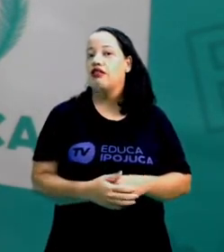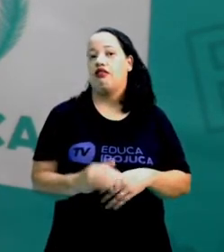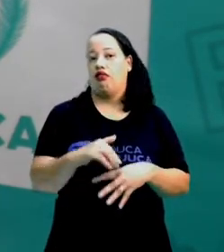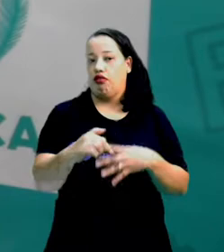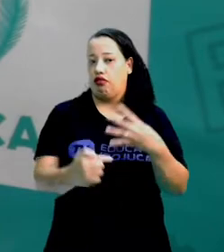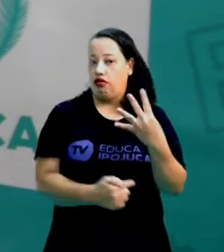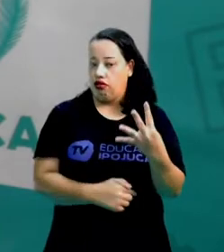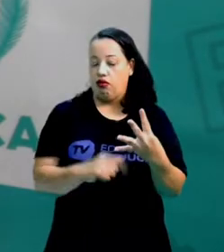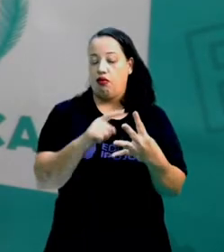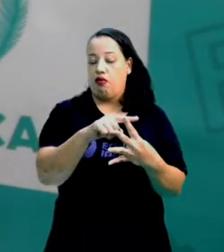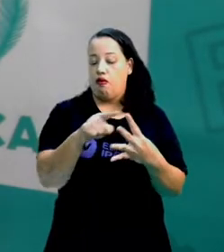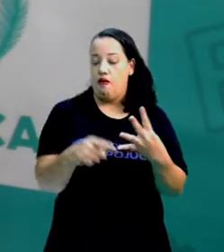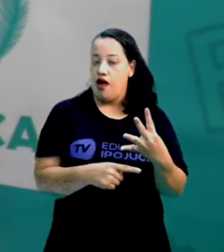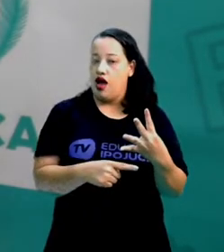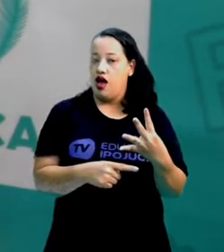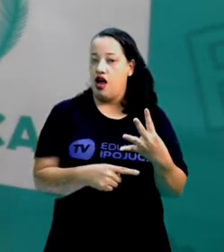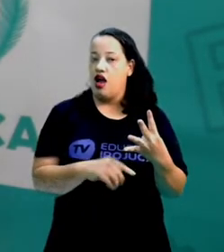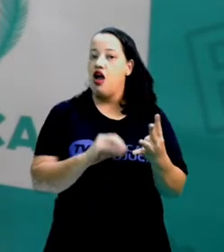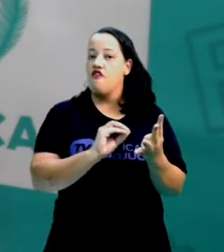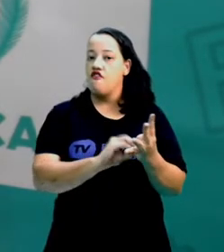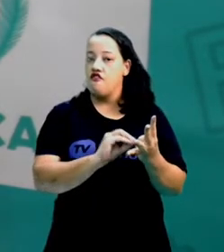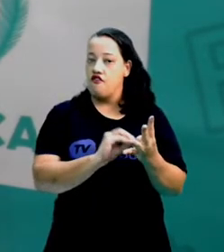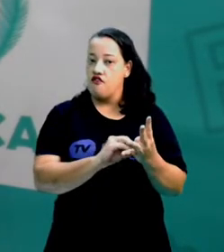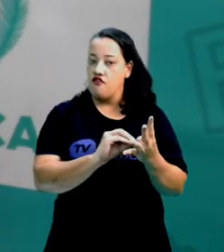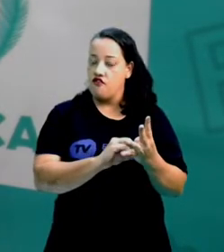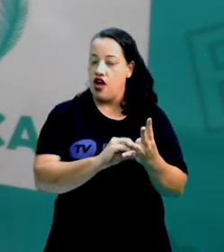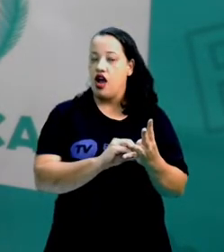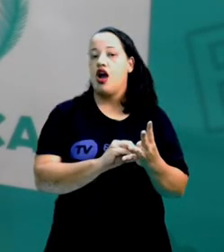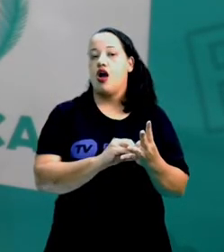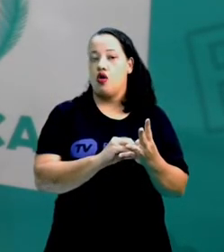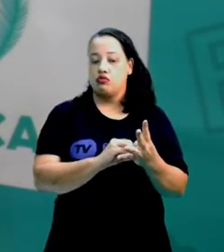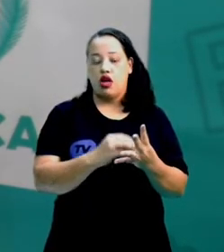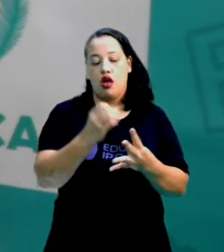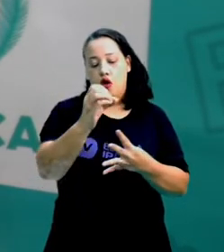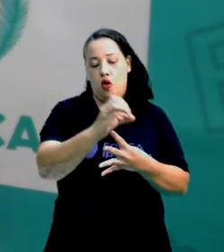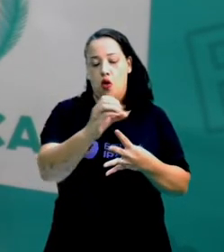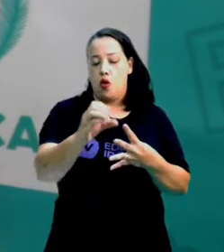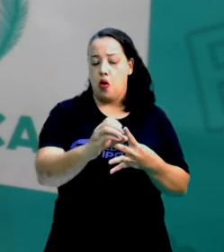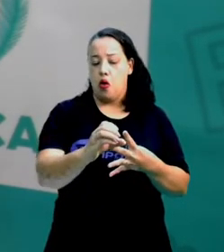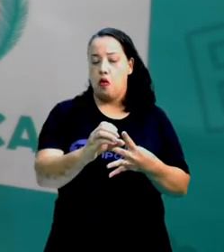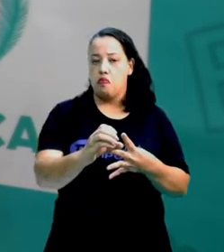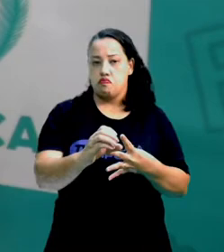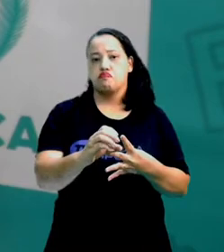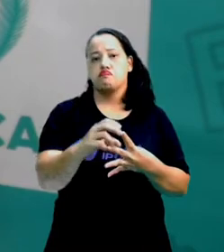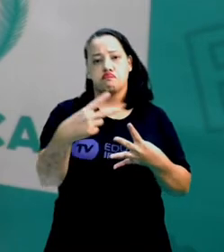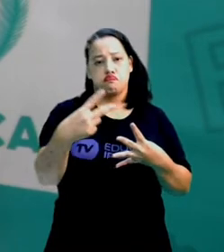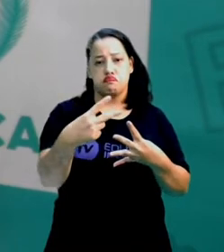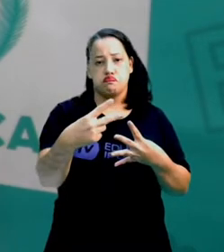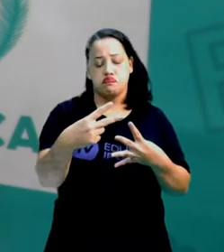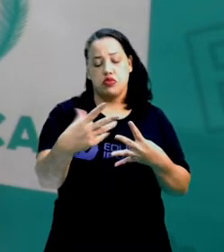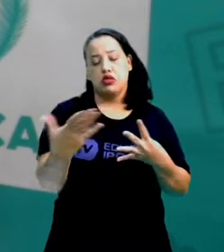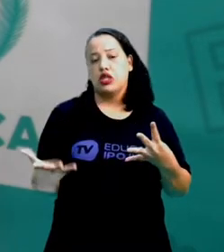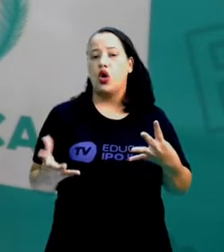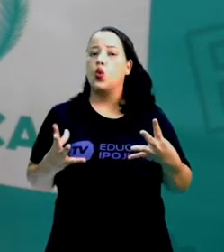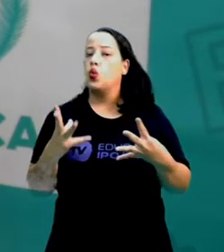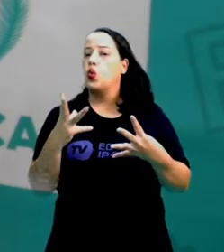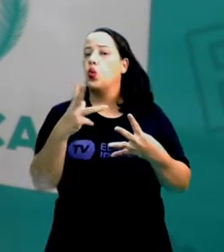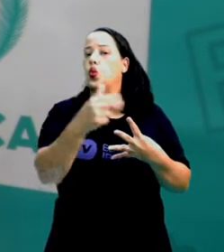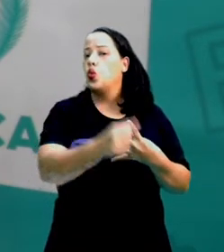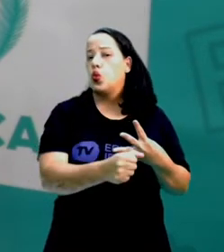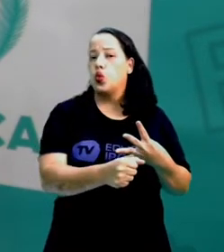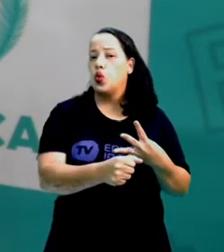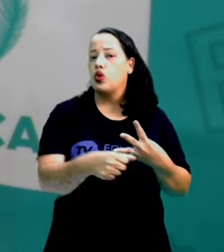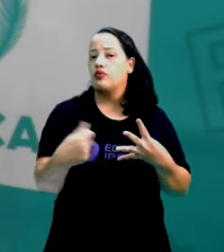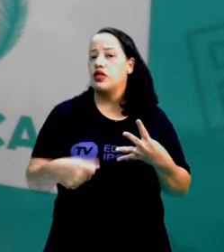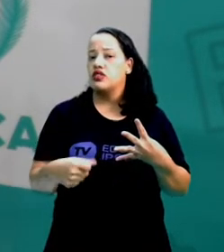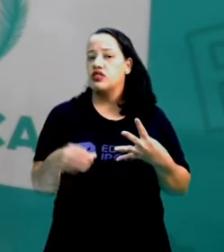1, 2, 3, 4. Temos 2 copos. Está faltando agora. Quantos copos para que todas as crianças fiquem com